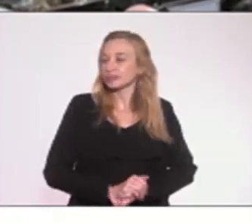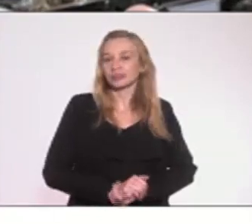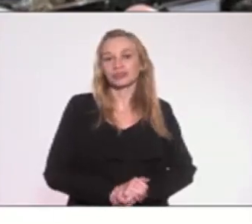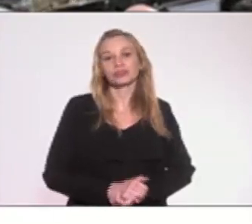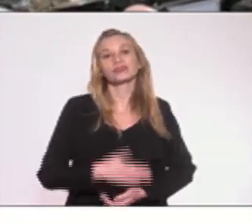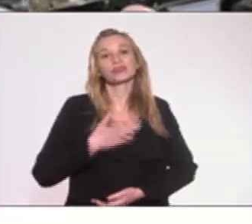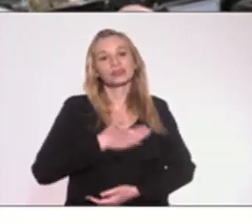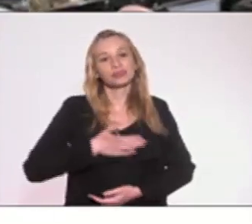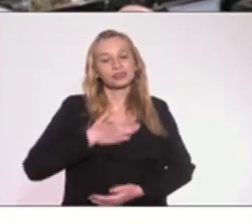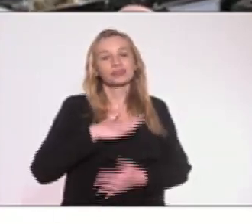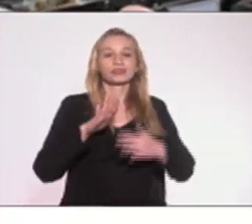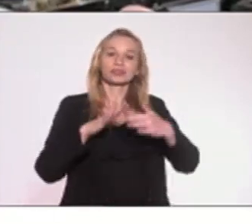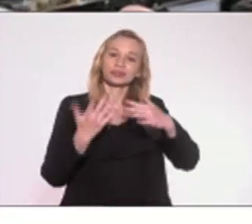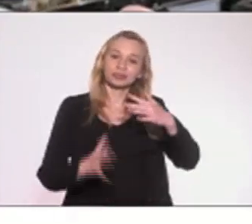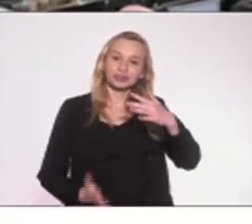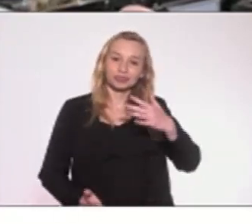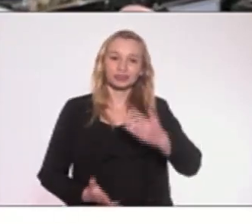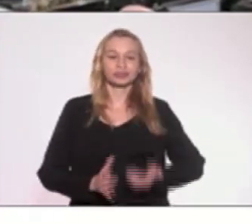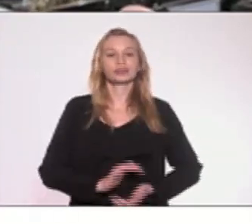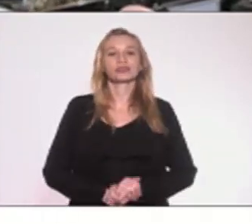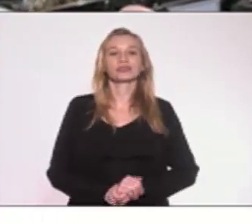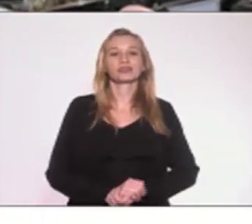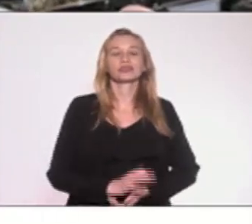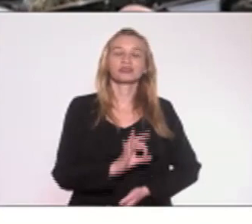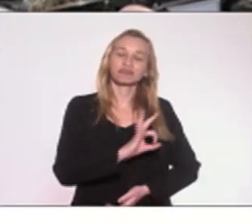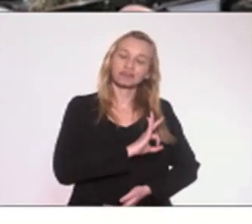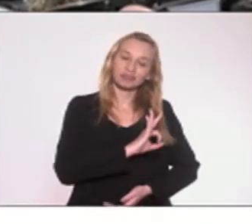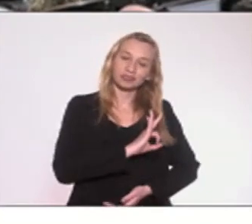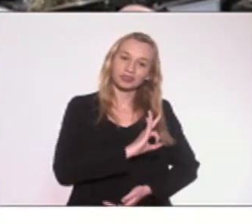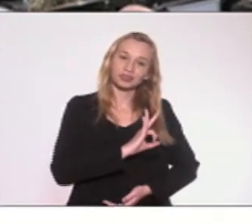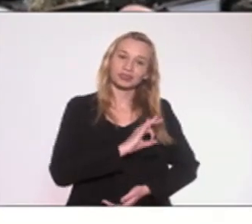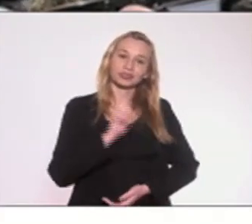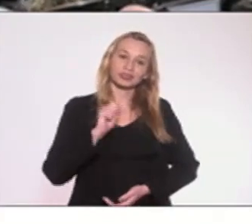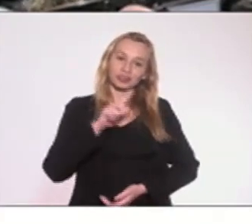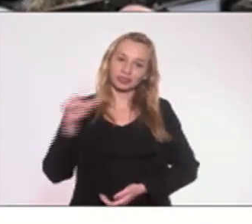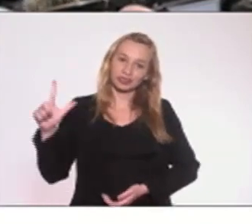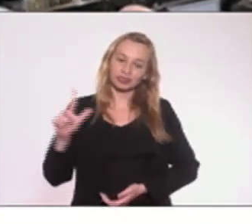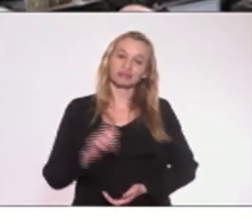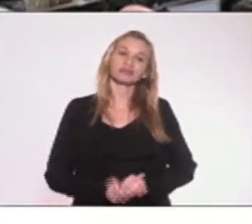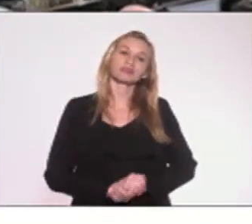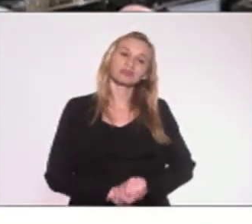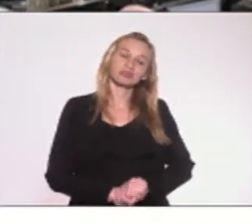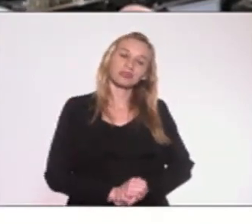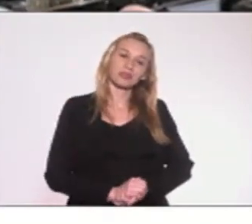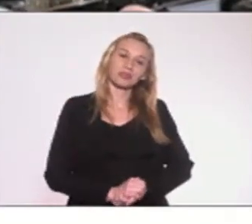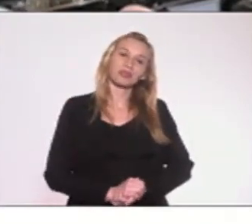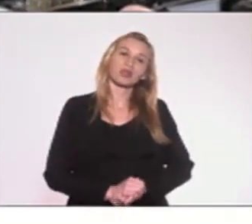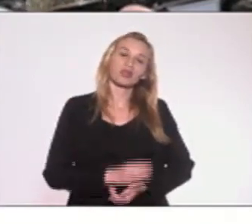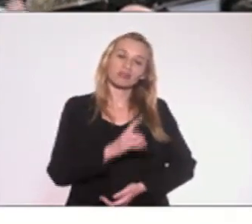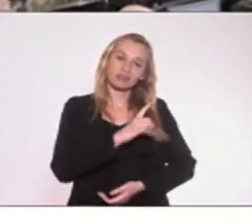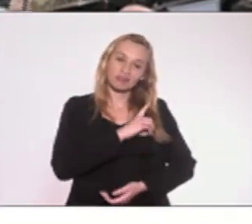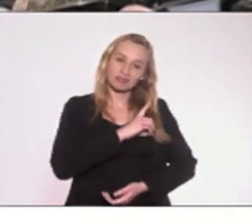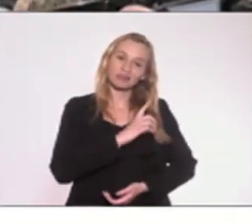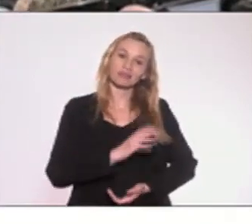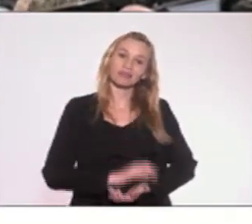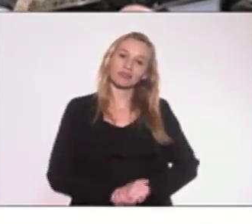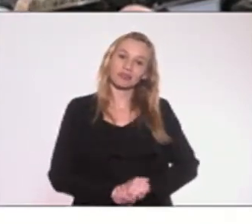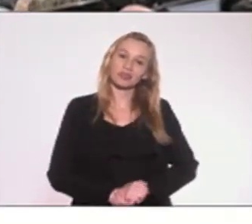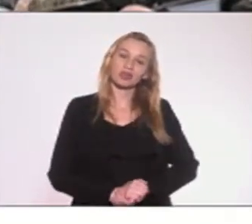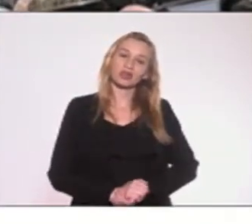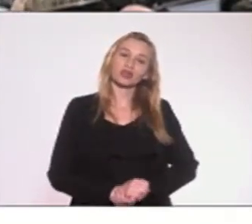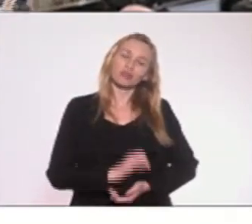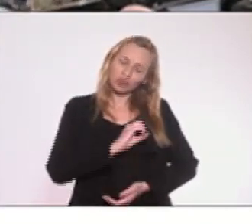Gostaria de homenagear os policiais civis e delegados,